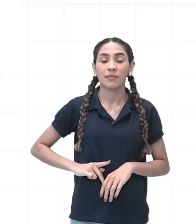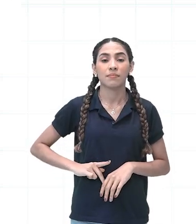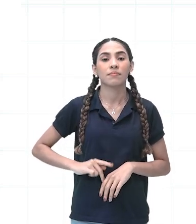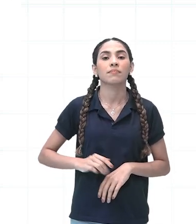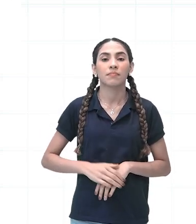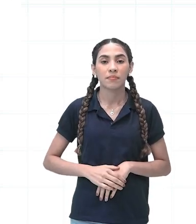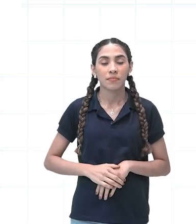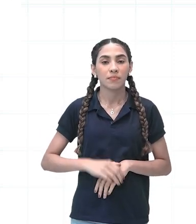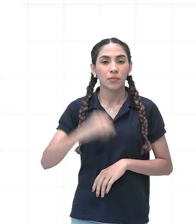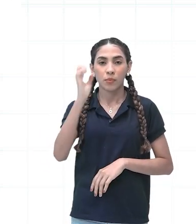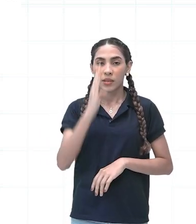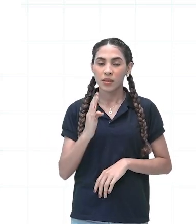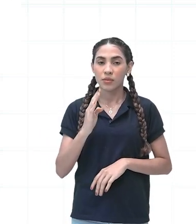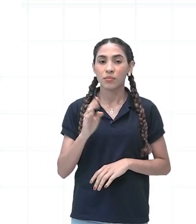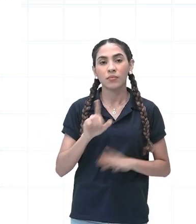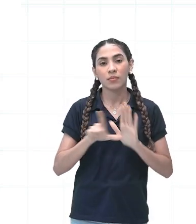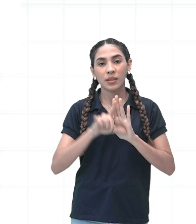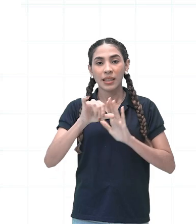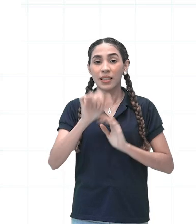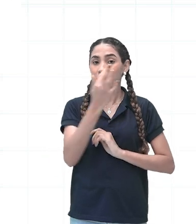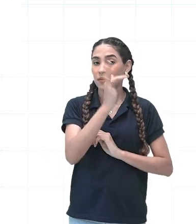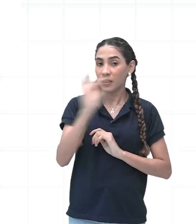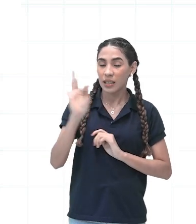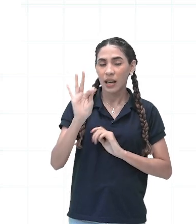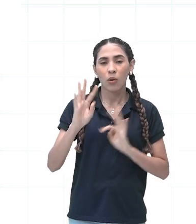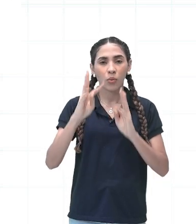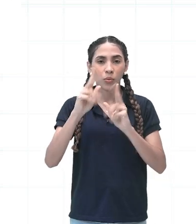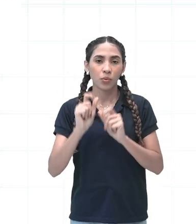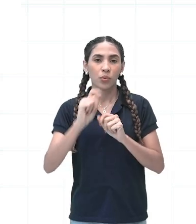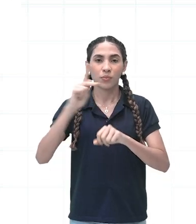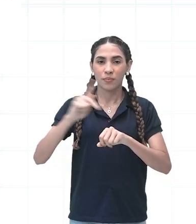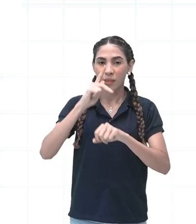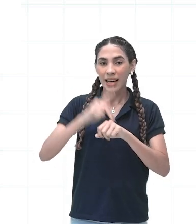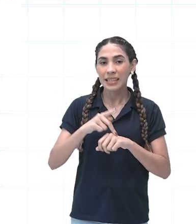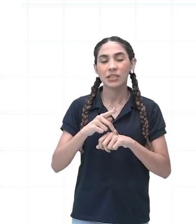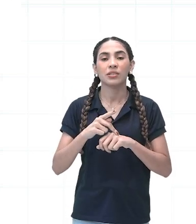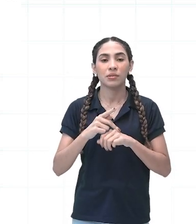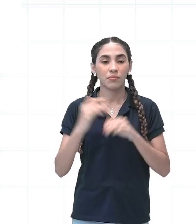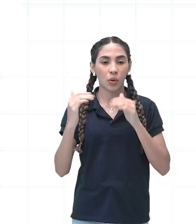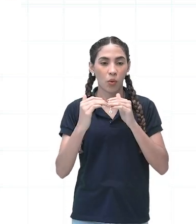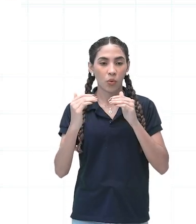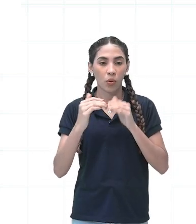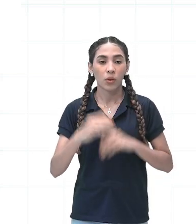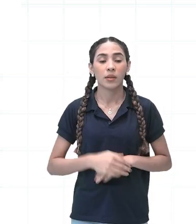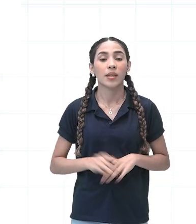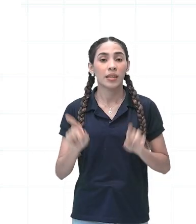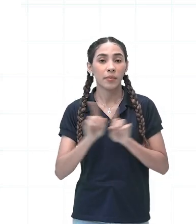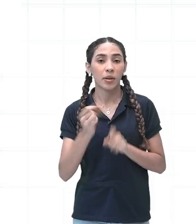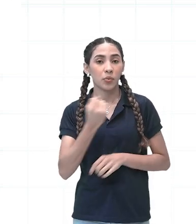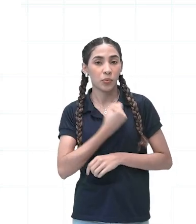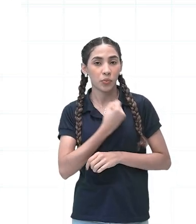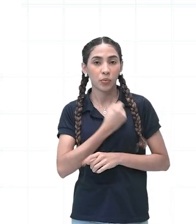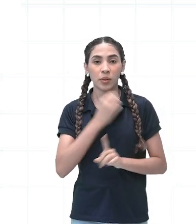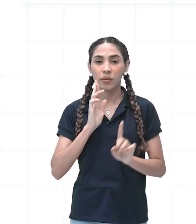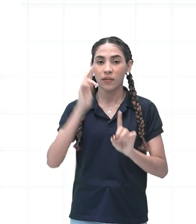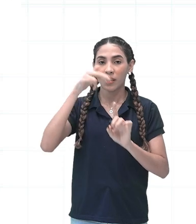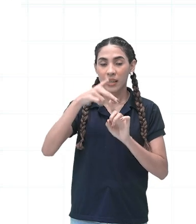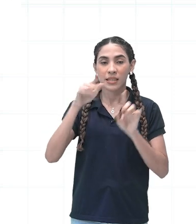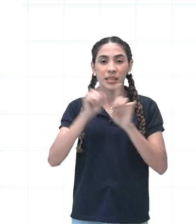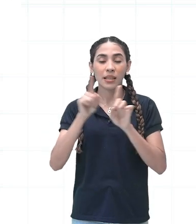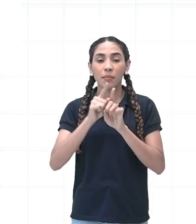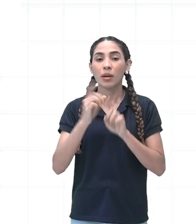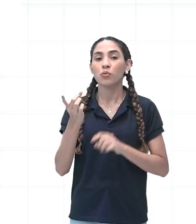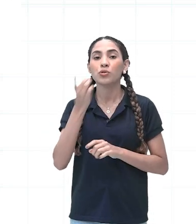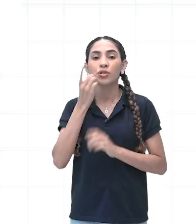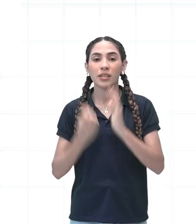federal, vale para todo o território nacional, ok? Além disso, o número de referência e a data em que ela foi